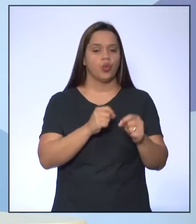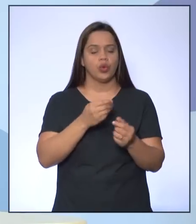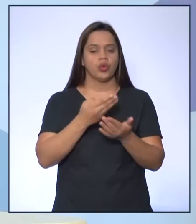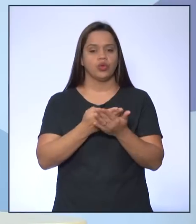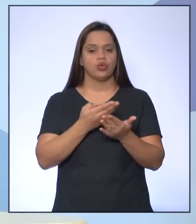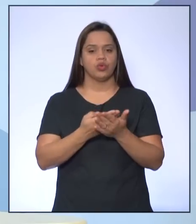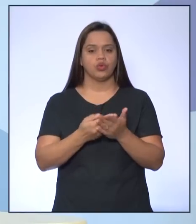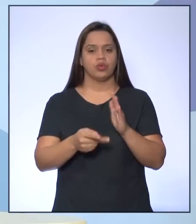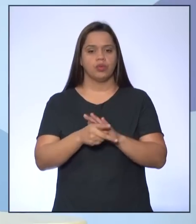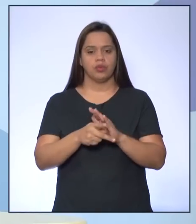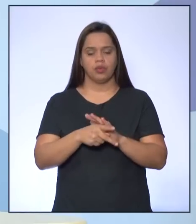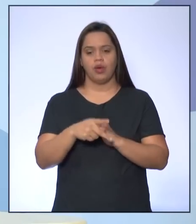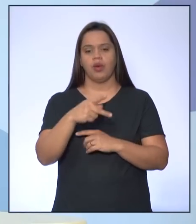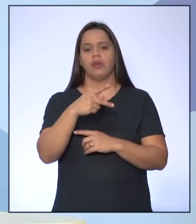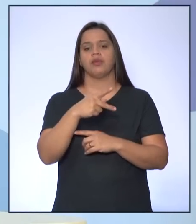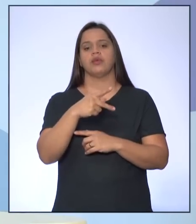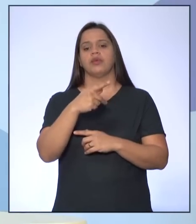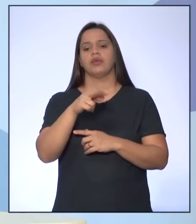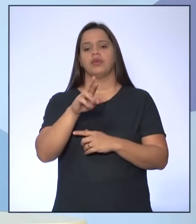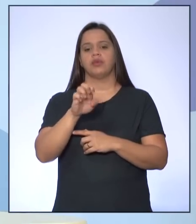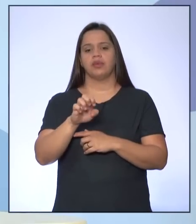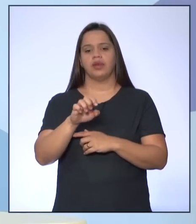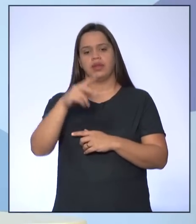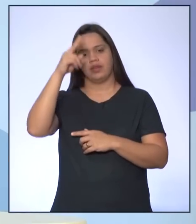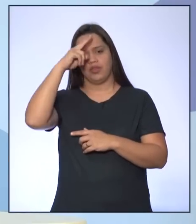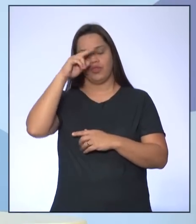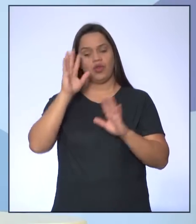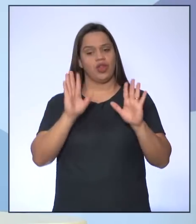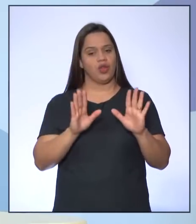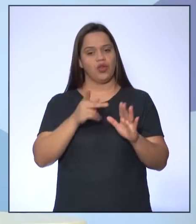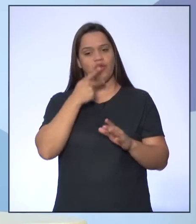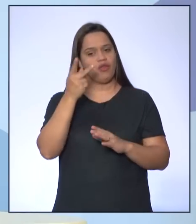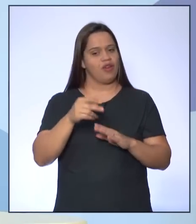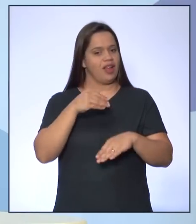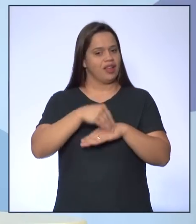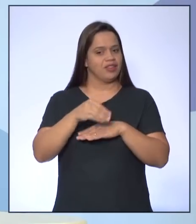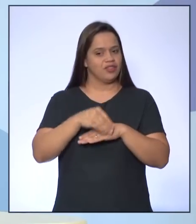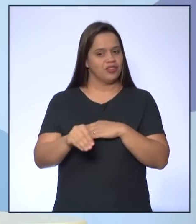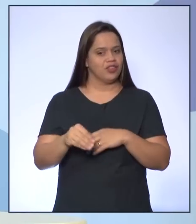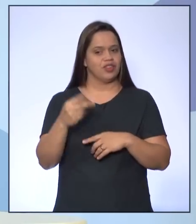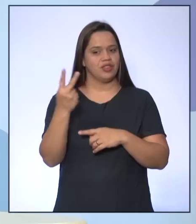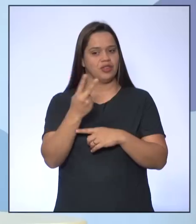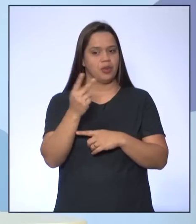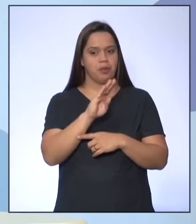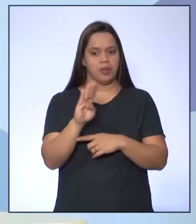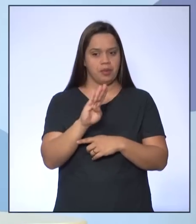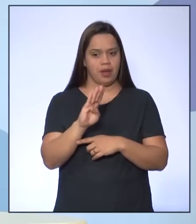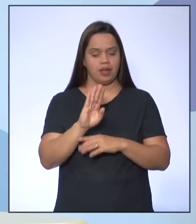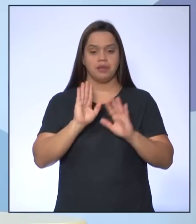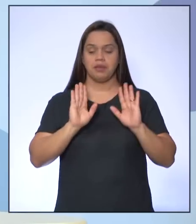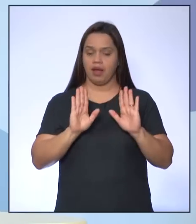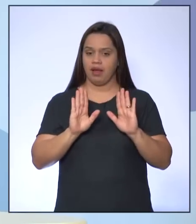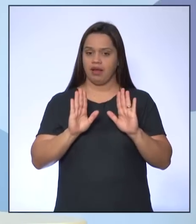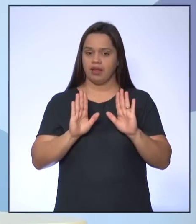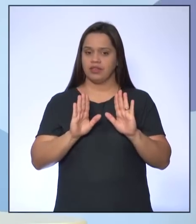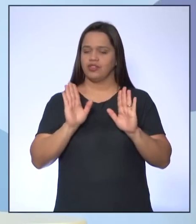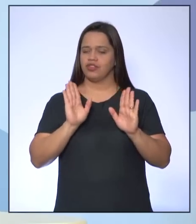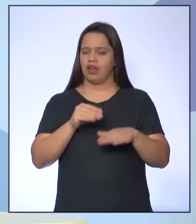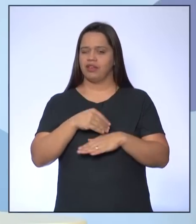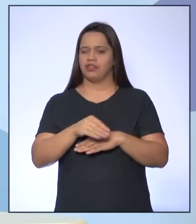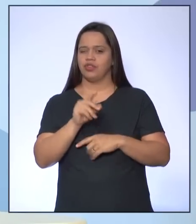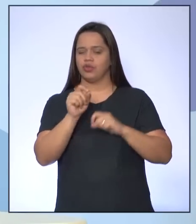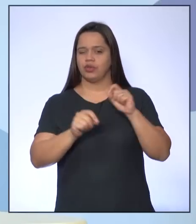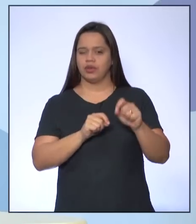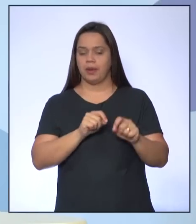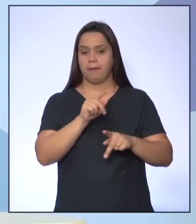também não vou dar spoiler aí do segundo bimestre, né, professora? Não vou dar um spoiler do segundo bimestre, mas assim, adiantando, povos